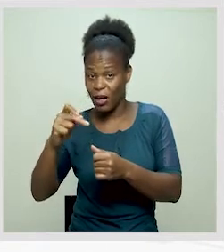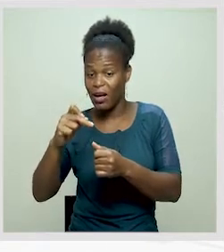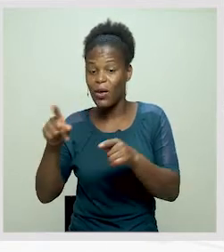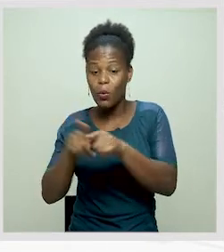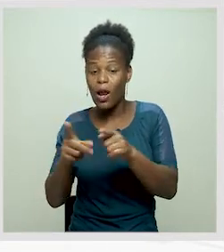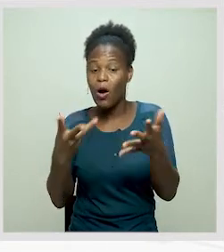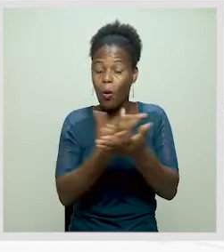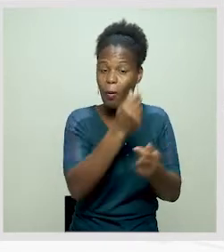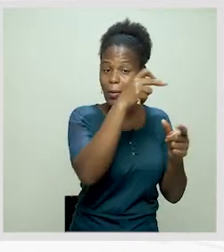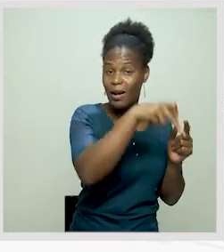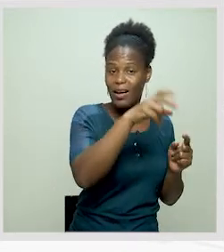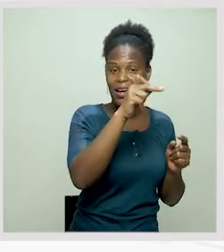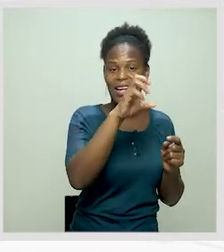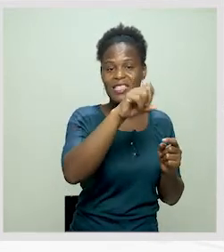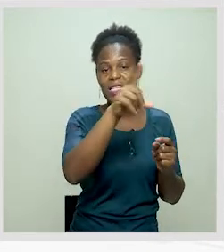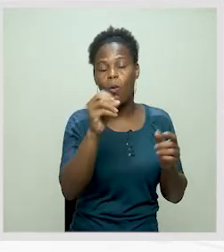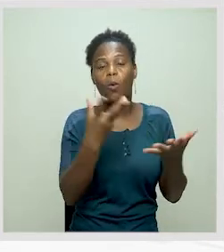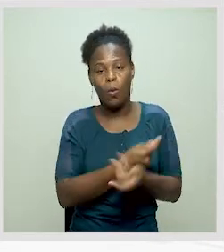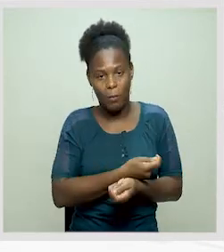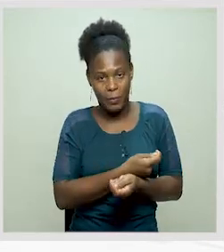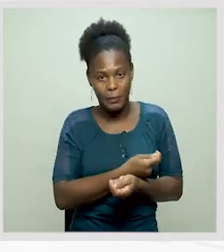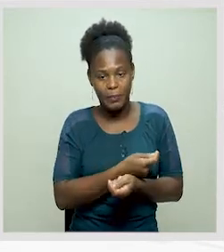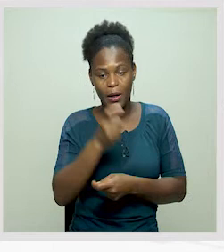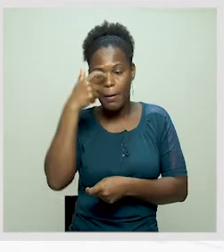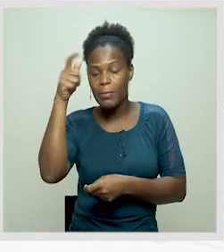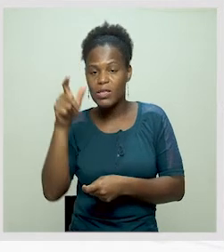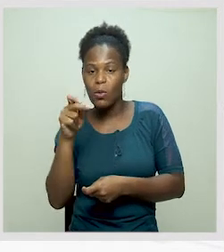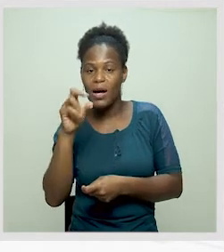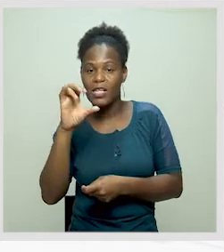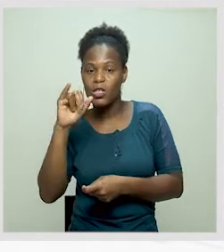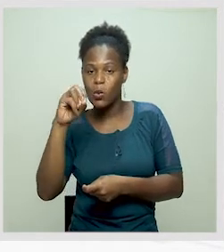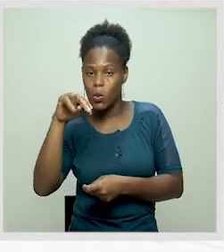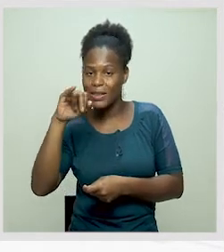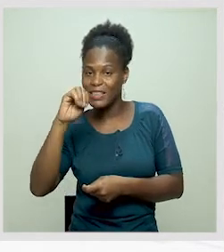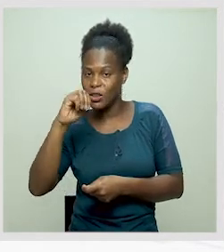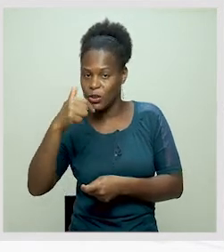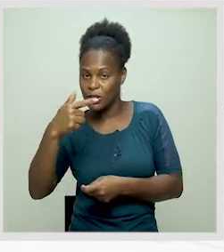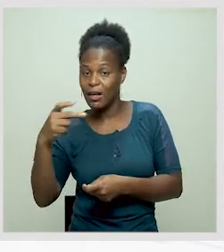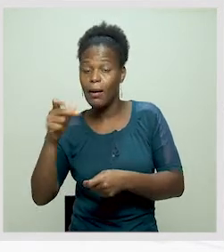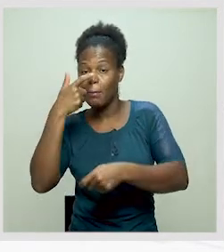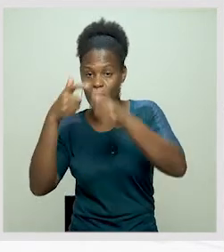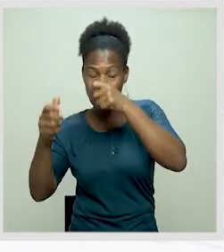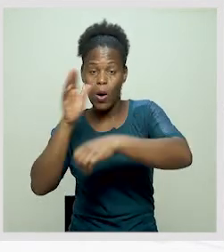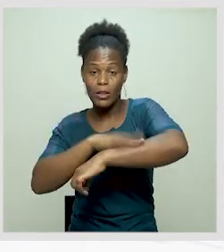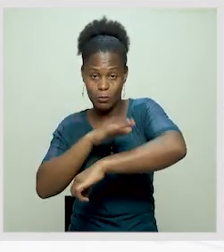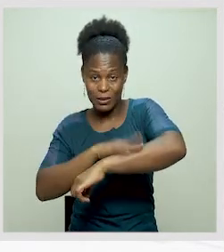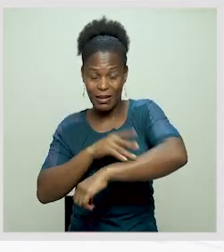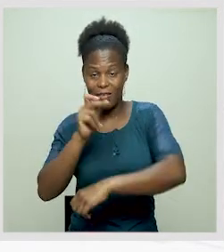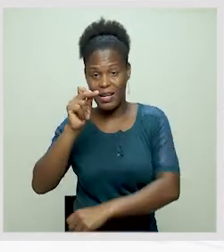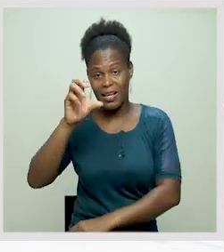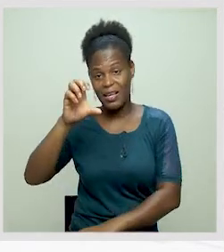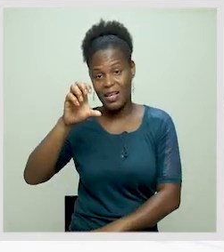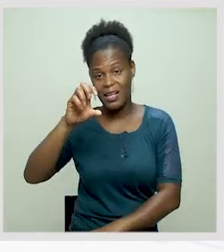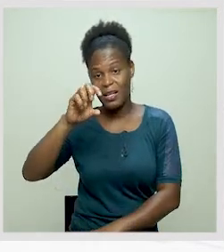ou um lote de ações na sociedade anônima. Portanto, o acionista é o proprietário de ações,